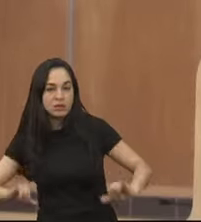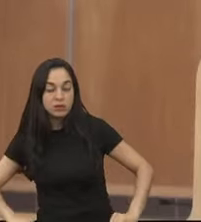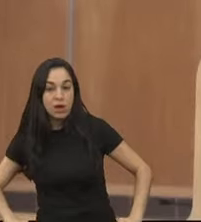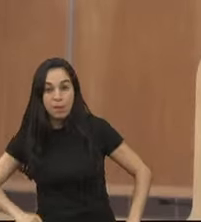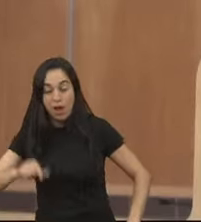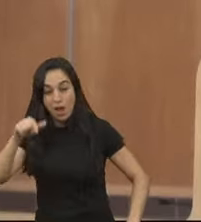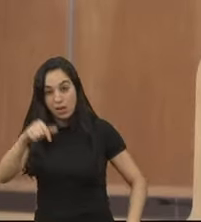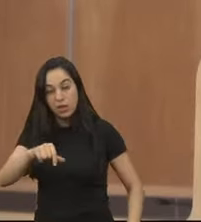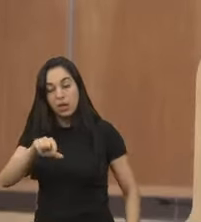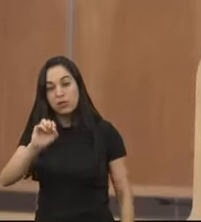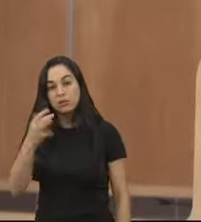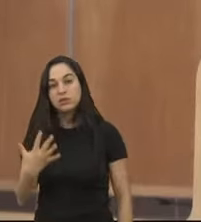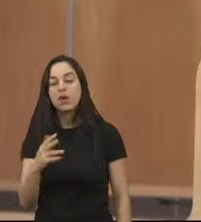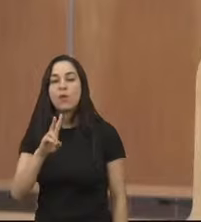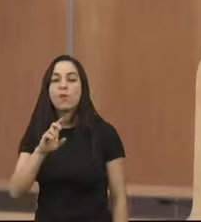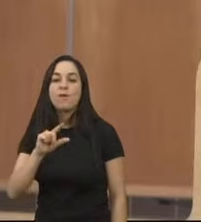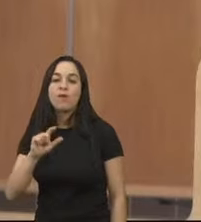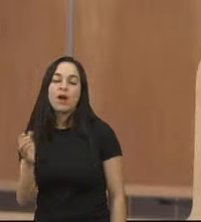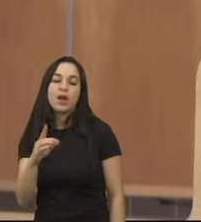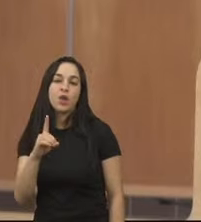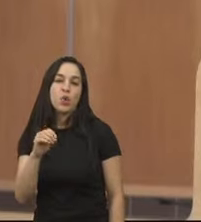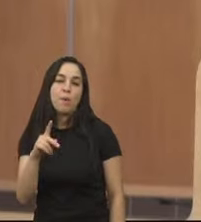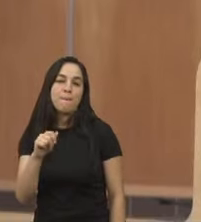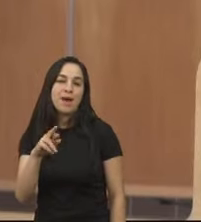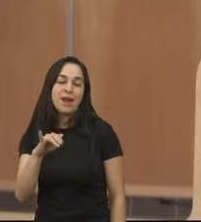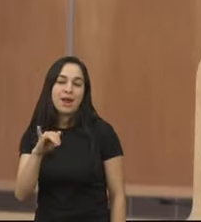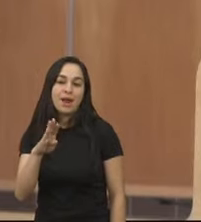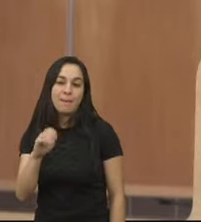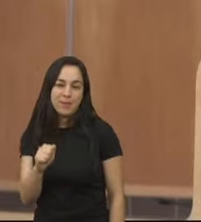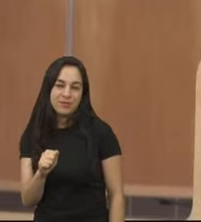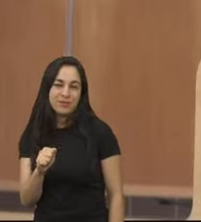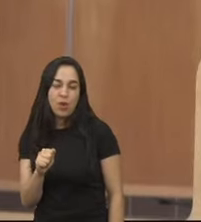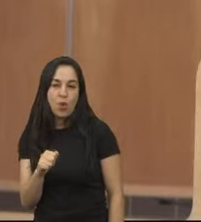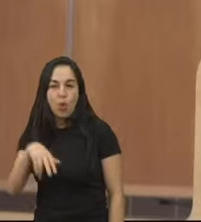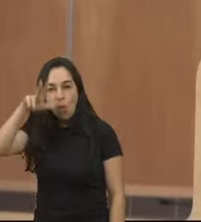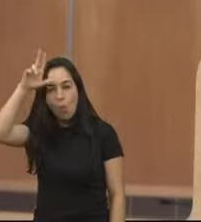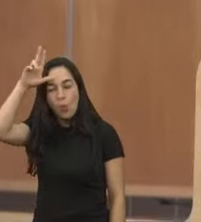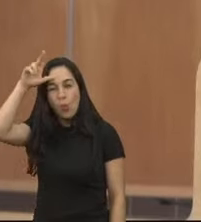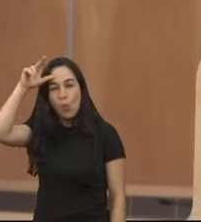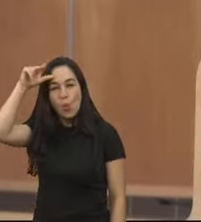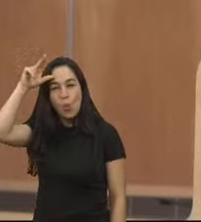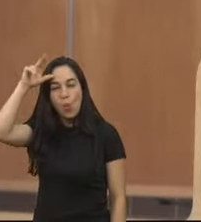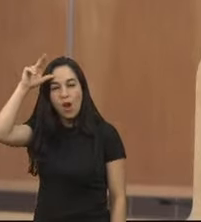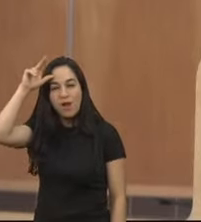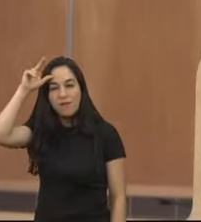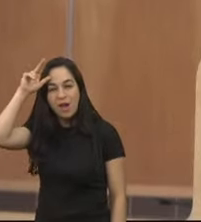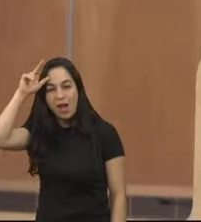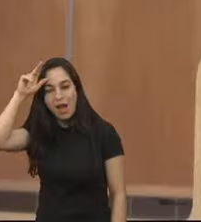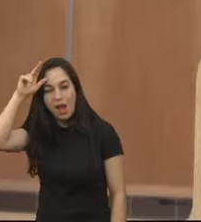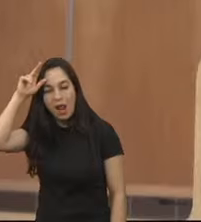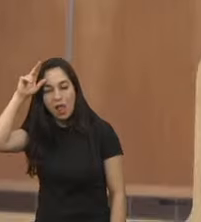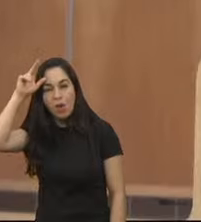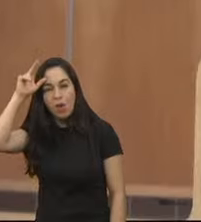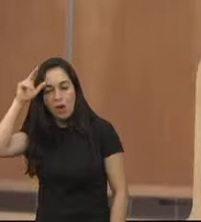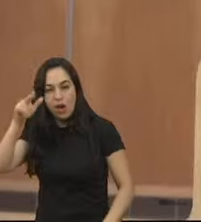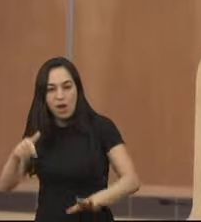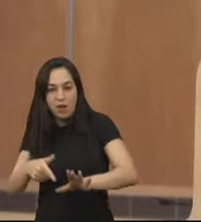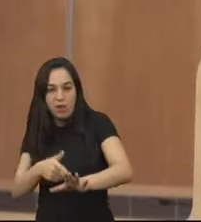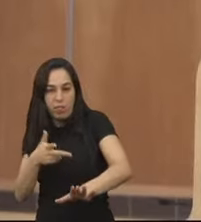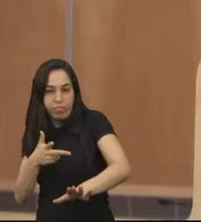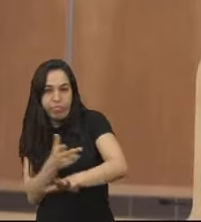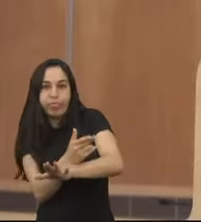Vale do Paraíba, né, que teve um dono que cortou as patas do cavalo, não foi? Acho que foi no Vale do Paraíba, Bananal, né? Então lá